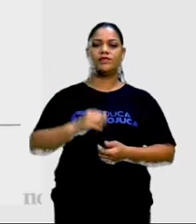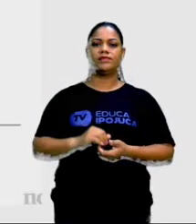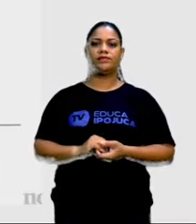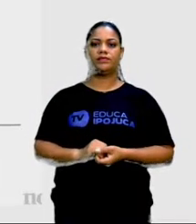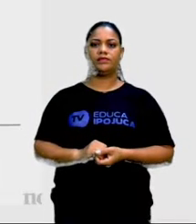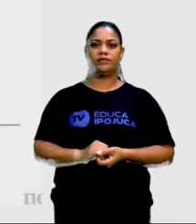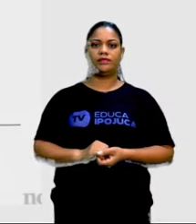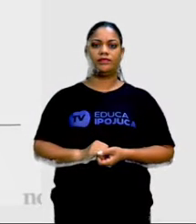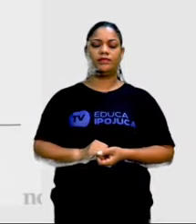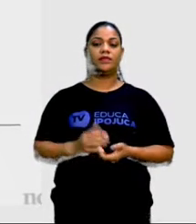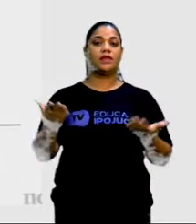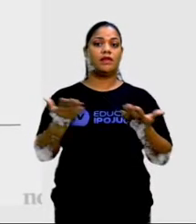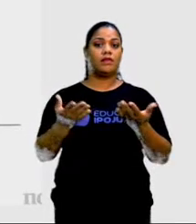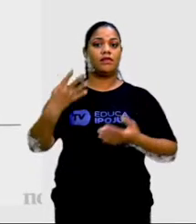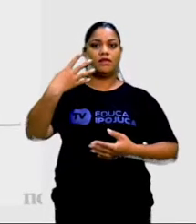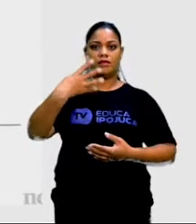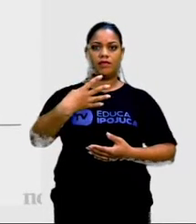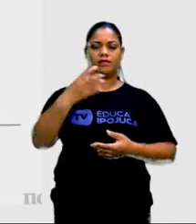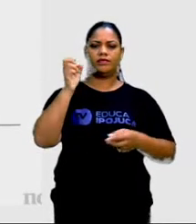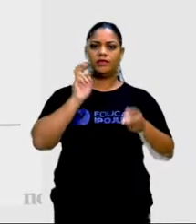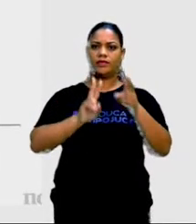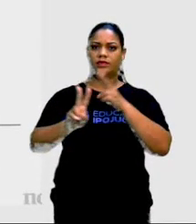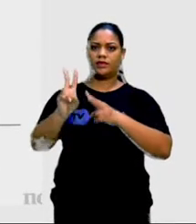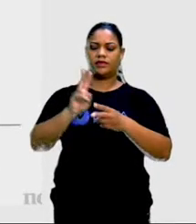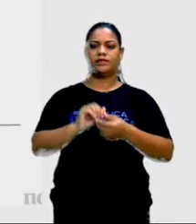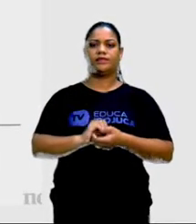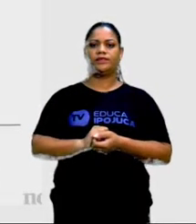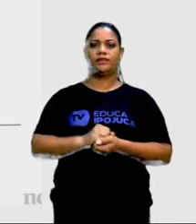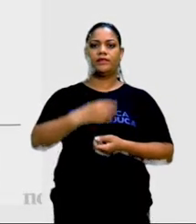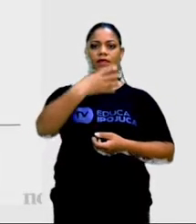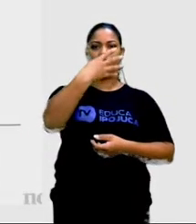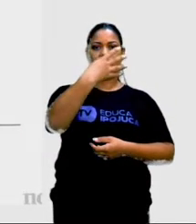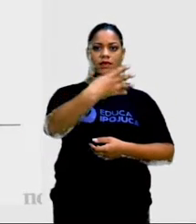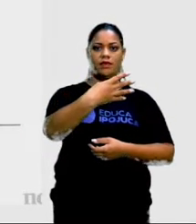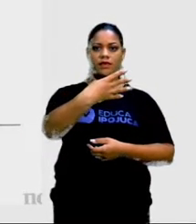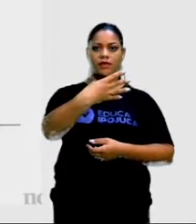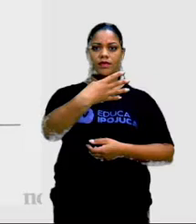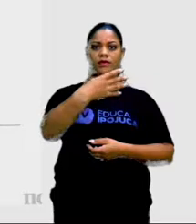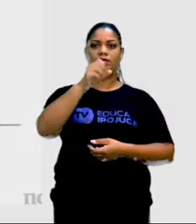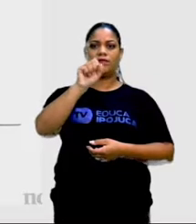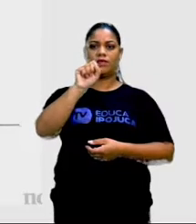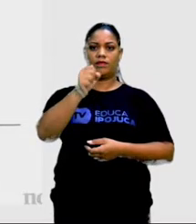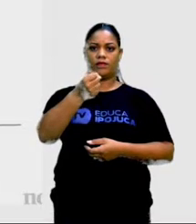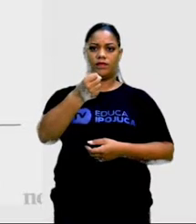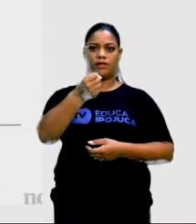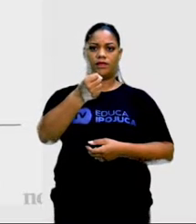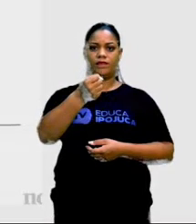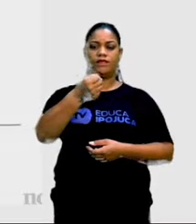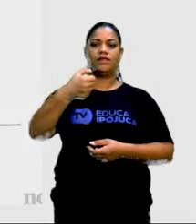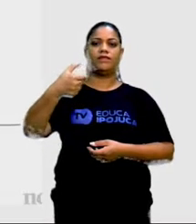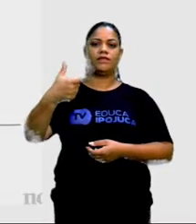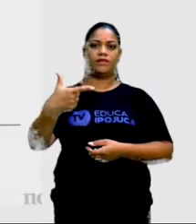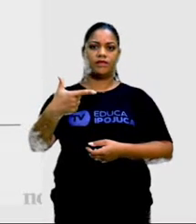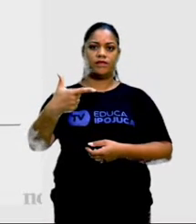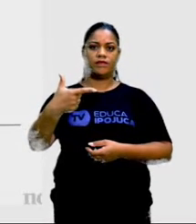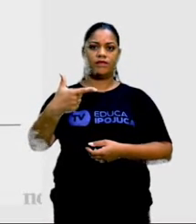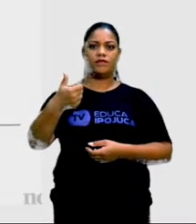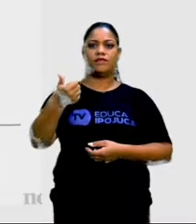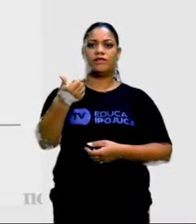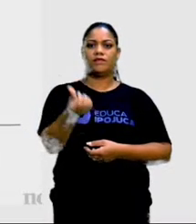vamos para o nosso 4. Observe, ó. 4, 8,